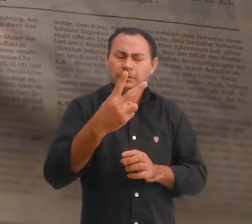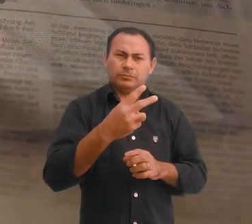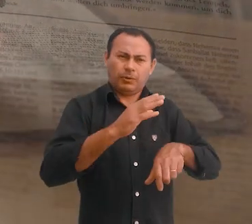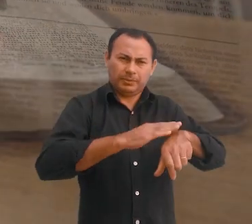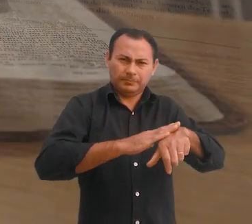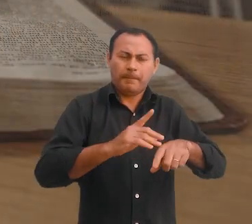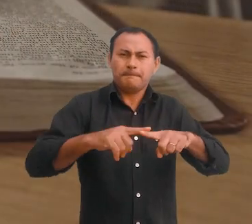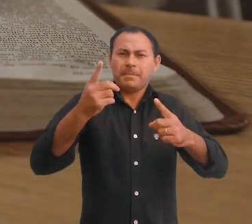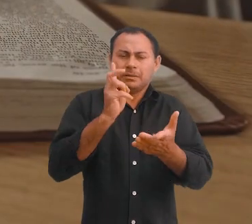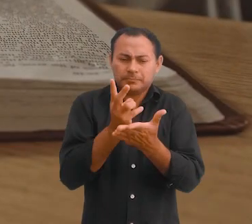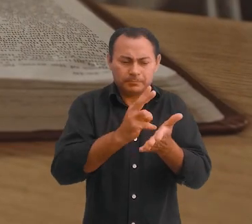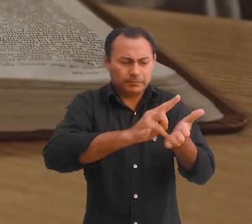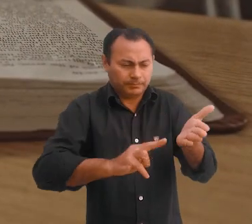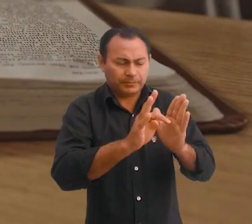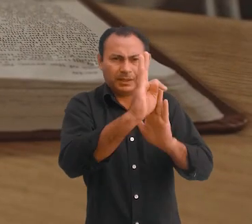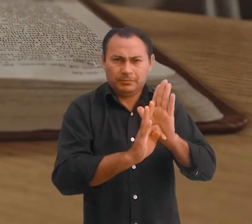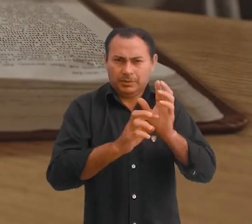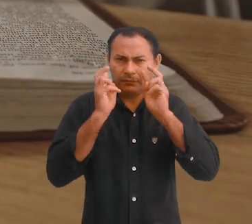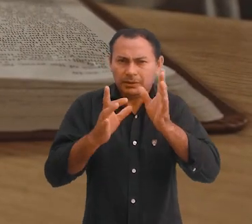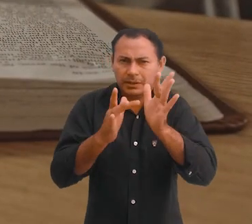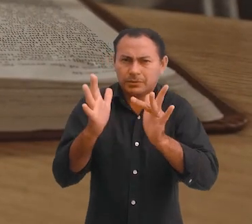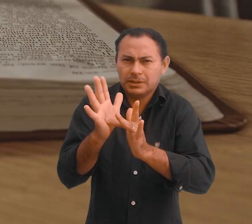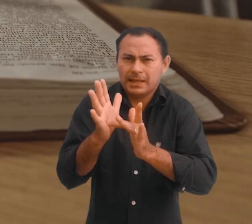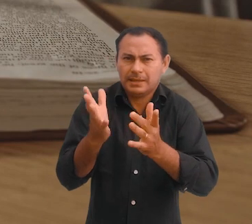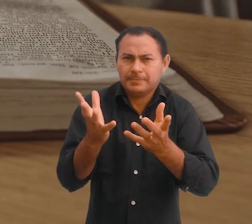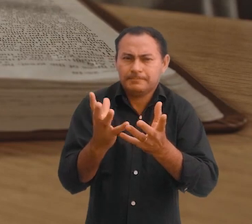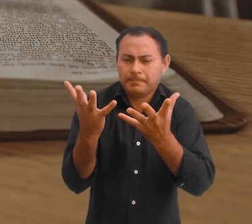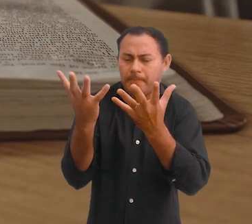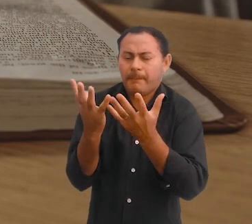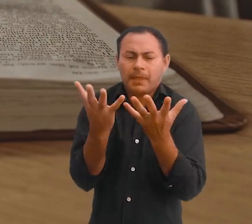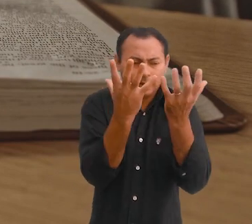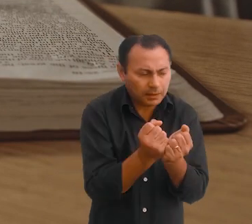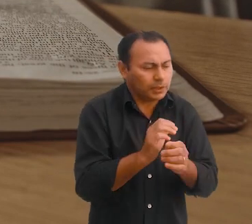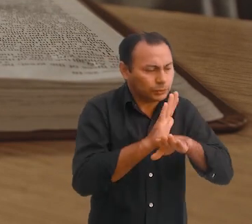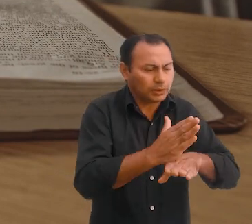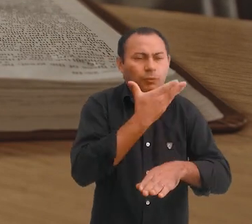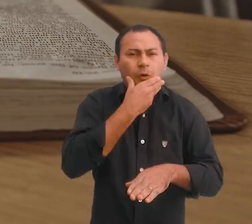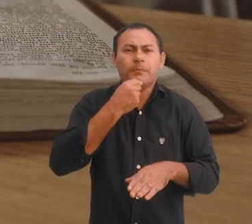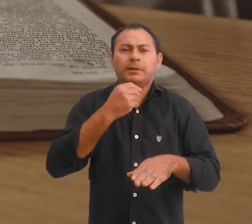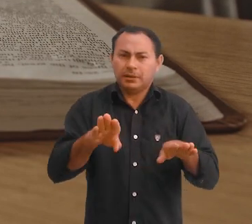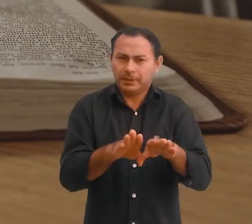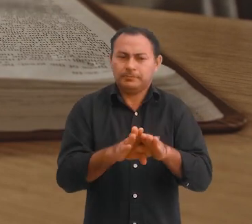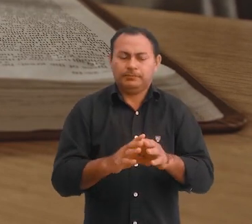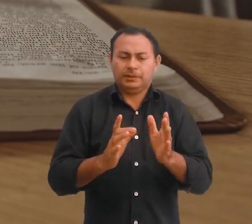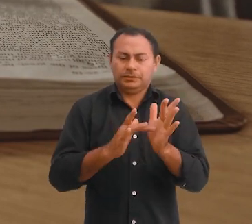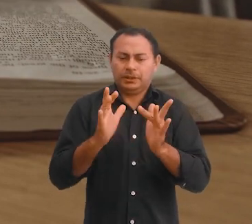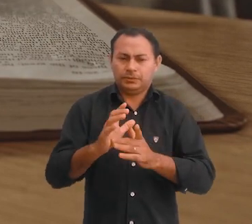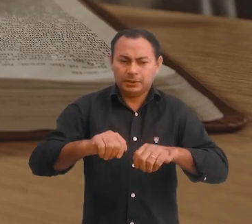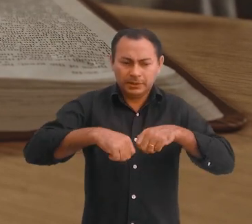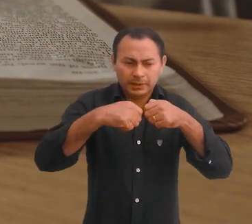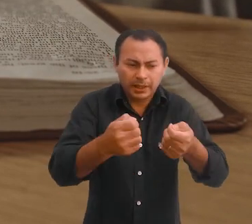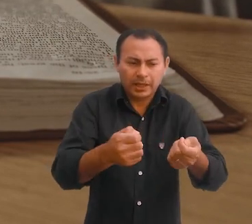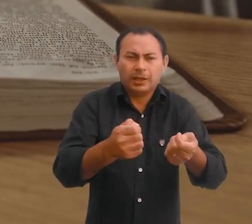2. Mas se continuarmos a leitura do texto, veremos que Jesus acabou acudindo ao homem também. Jesus deu